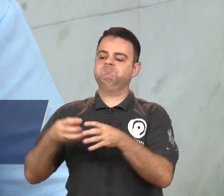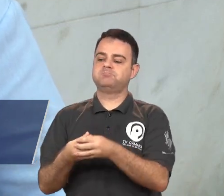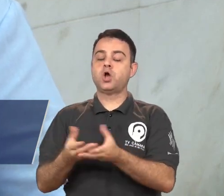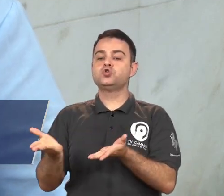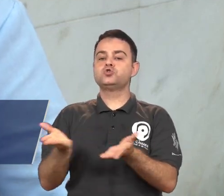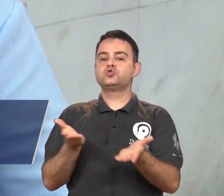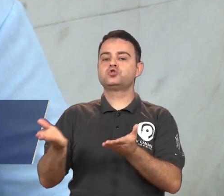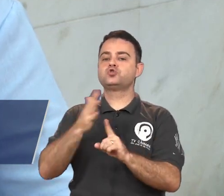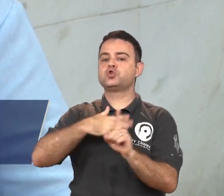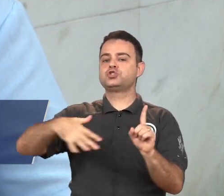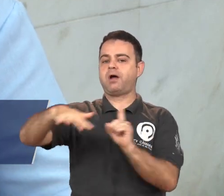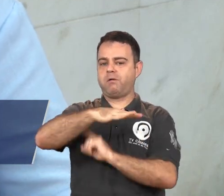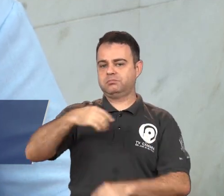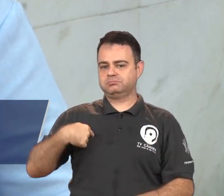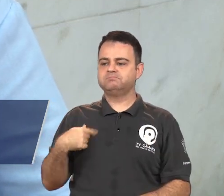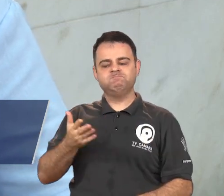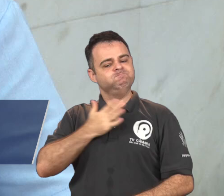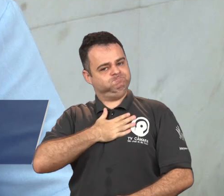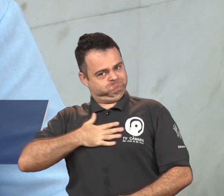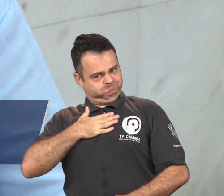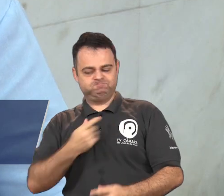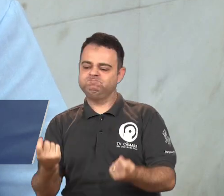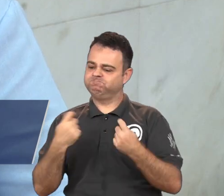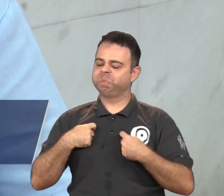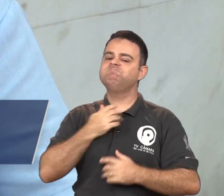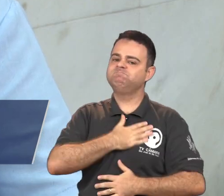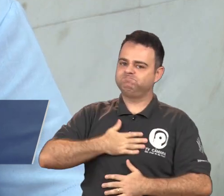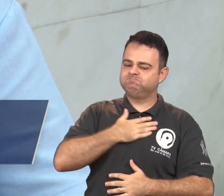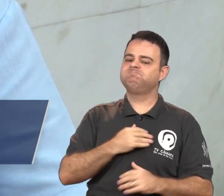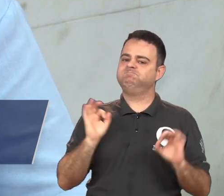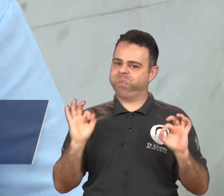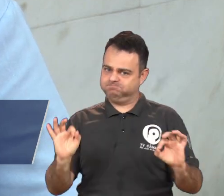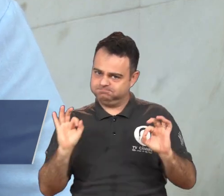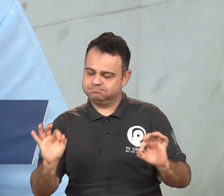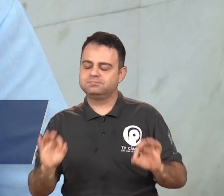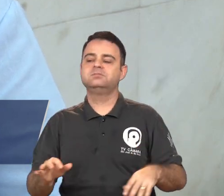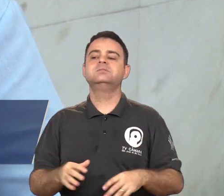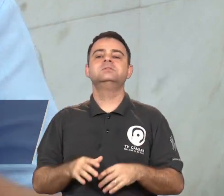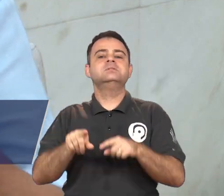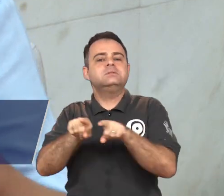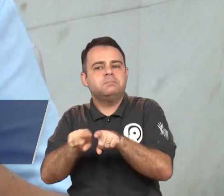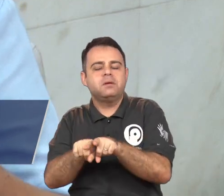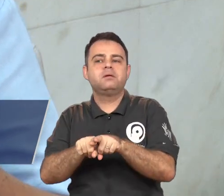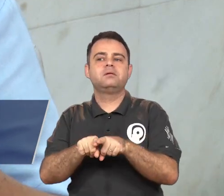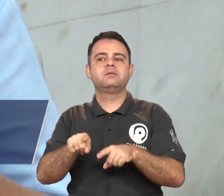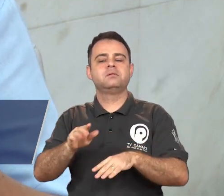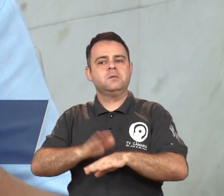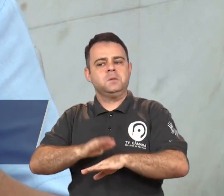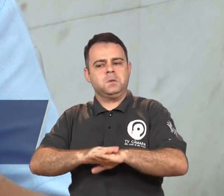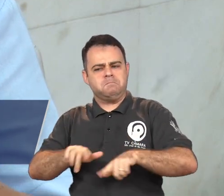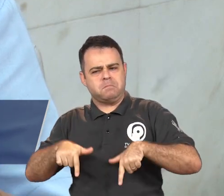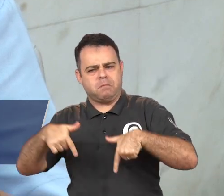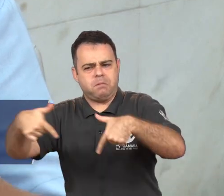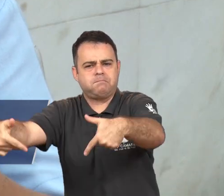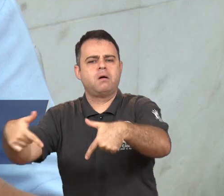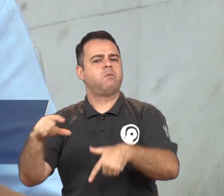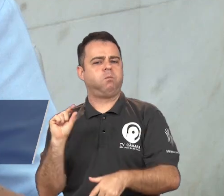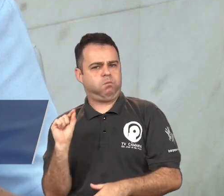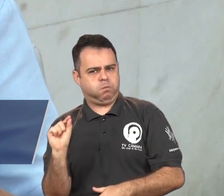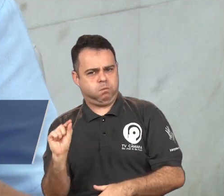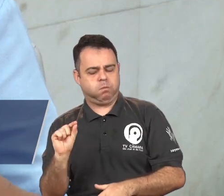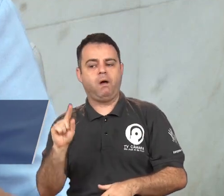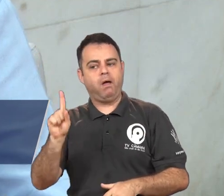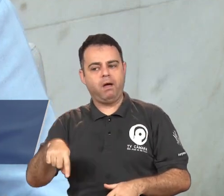muito prazer, né? Me agrada trabalhar nessa área, mas a gente sempre caminhou para ter o lugar